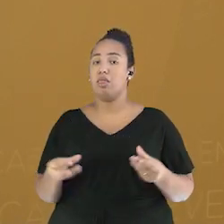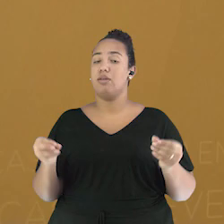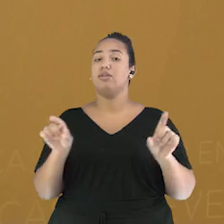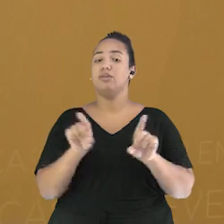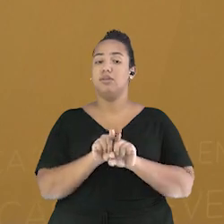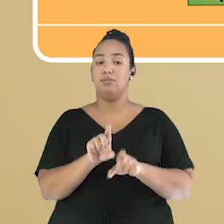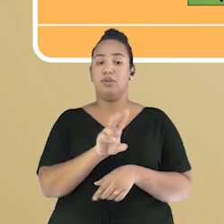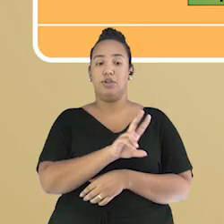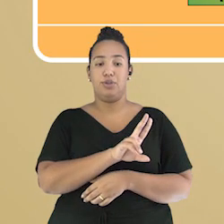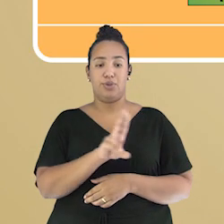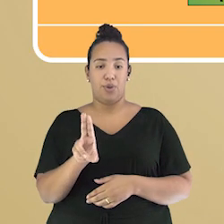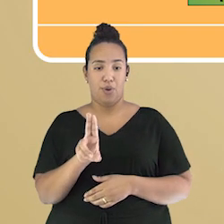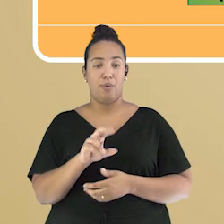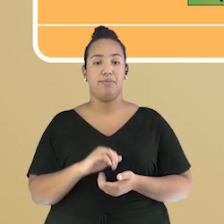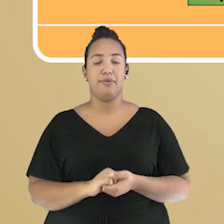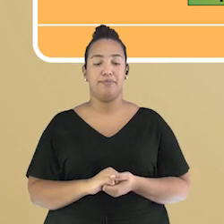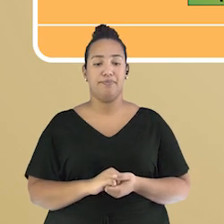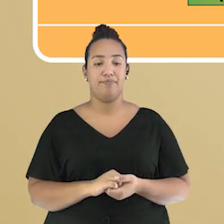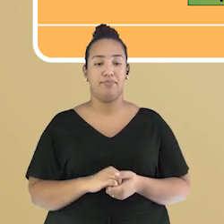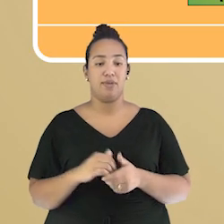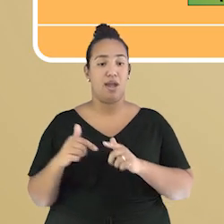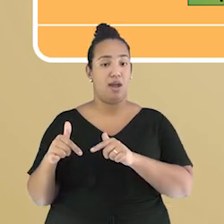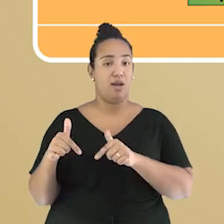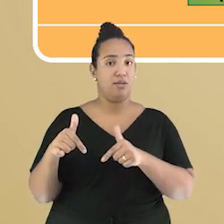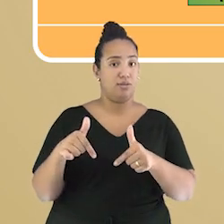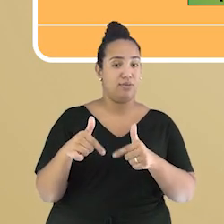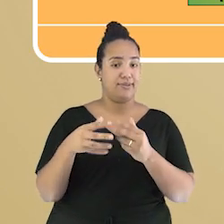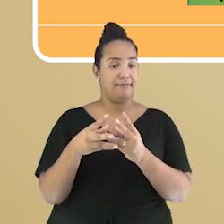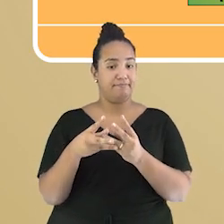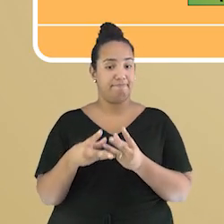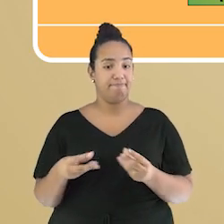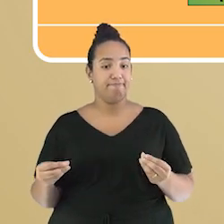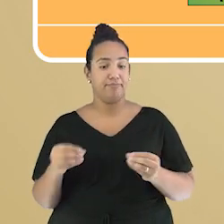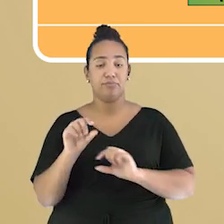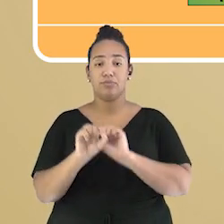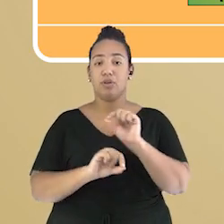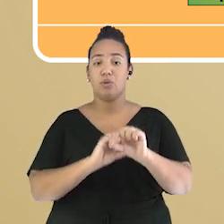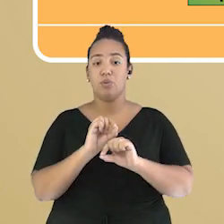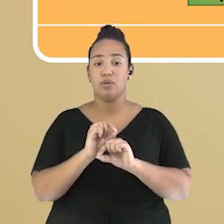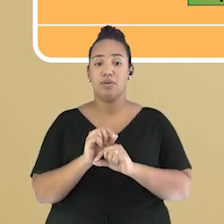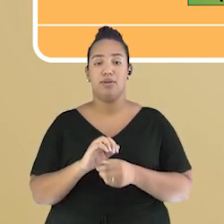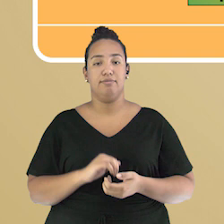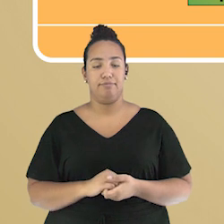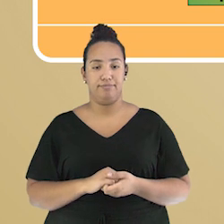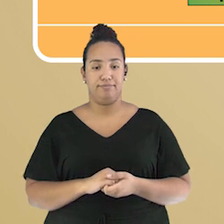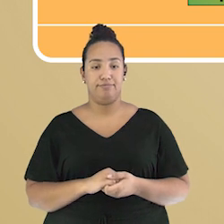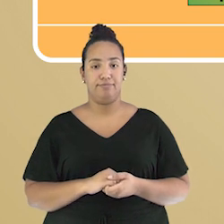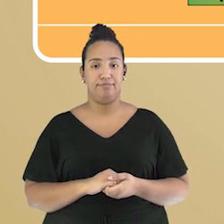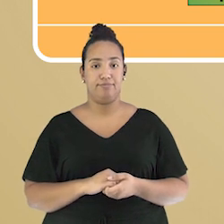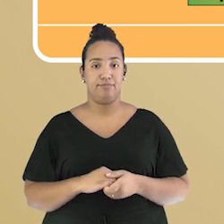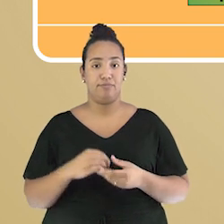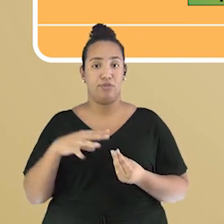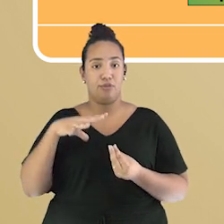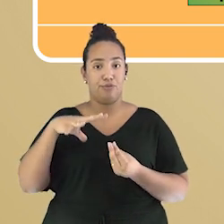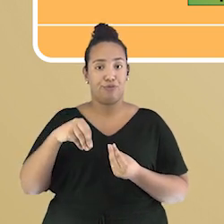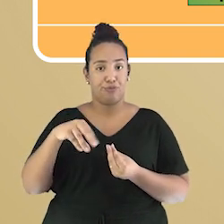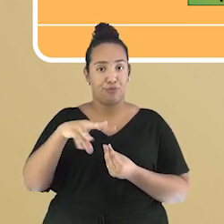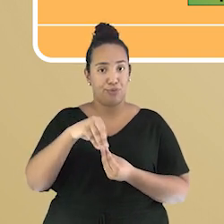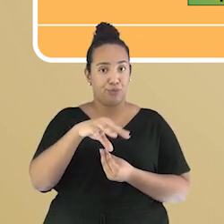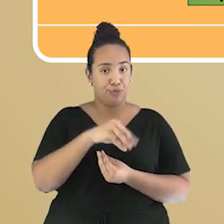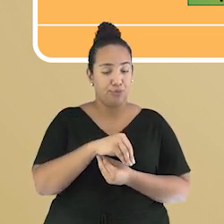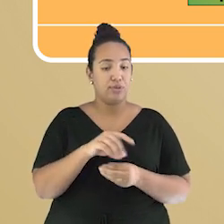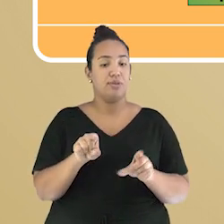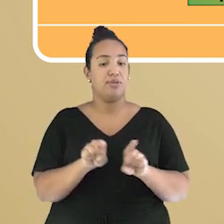são chamados de agentes decompositores, que são os micro-organismos. São os fungos e